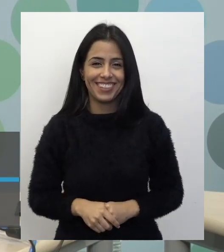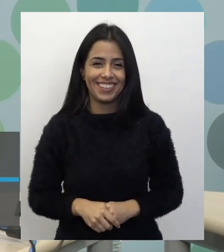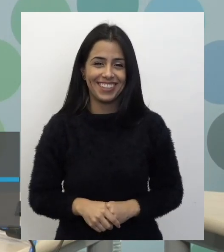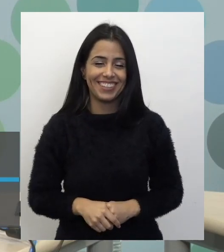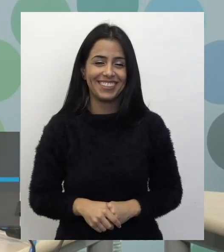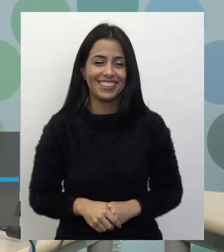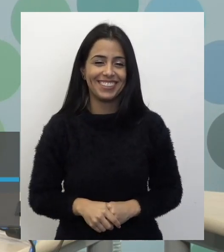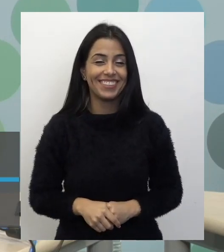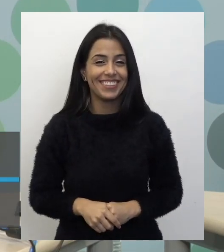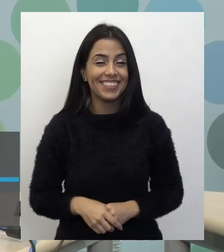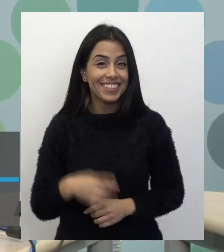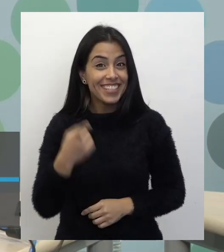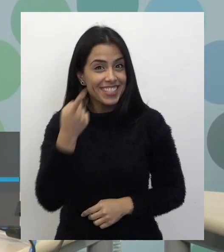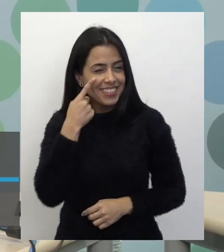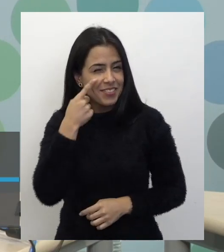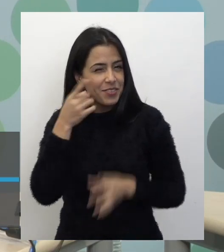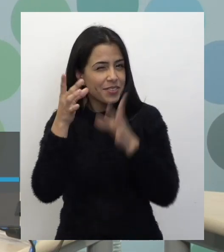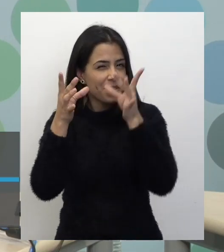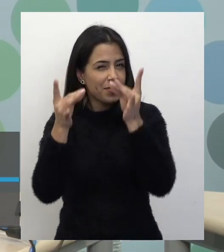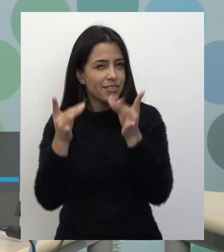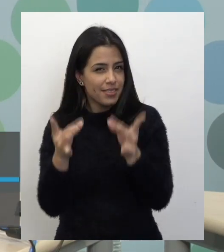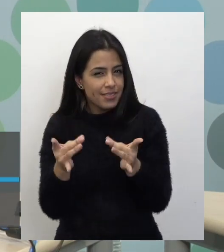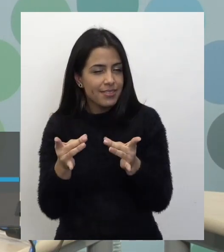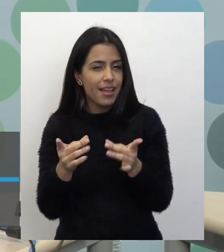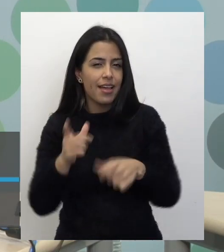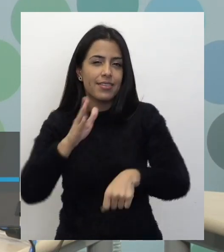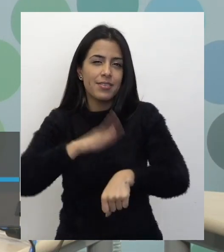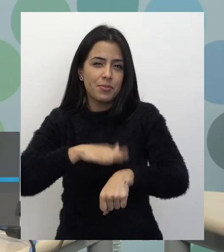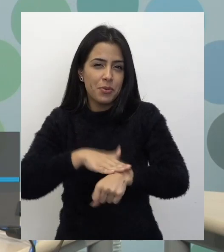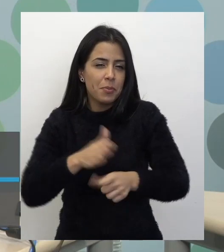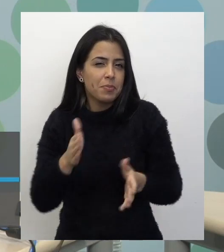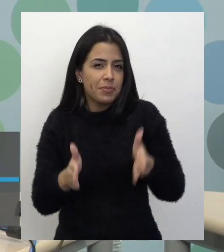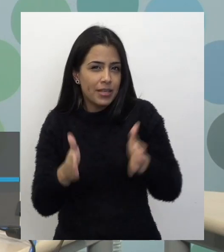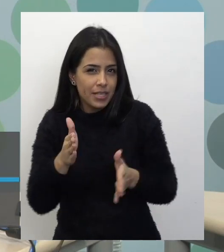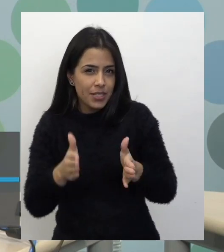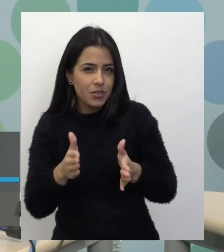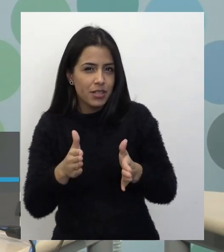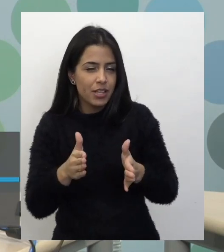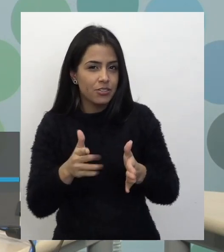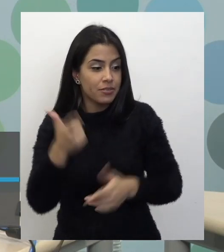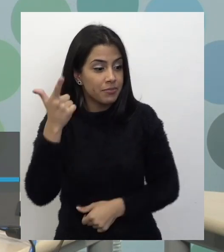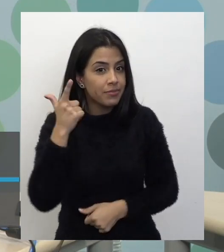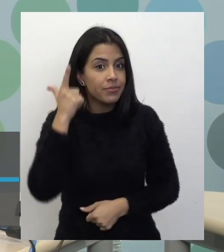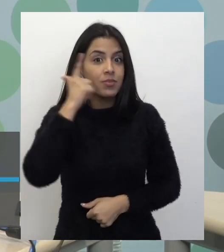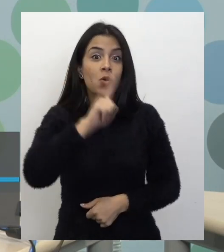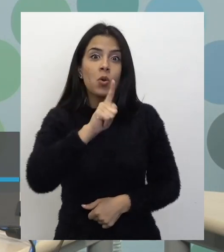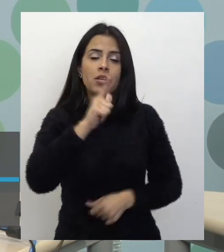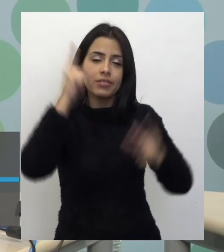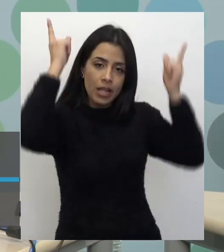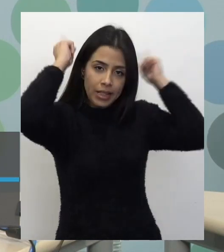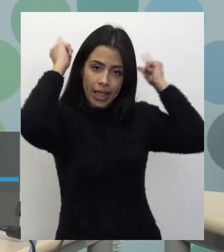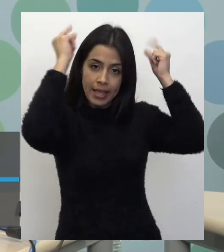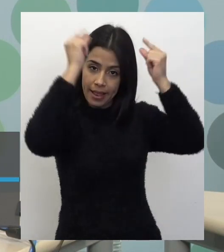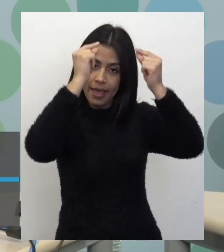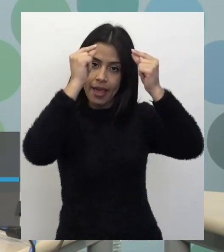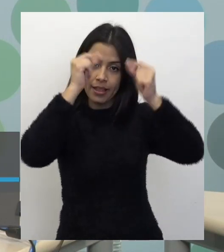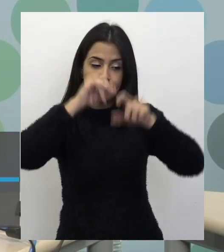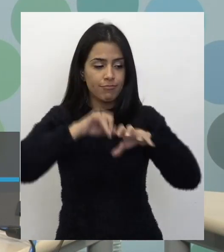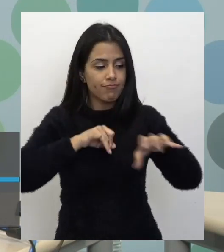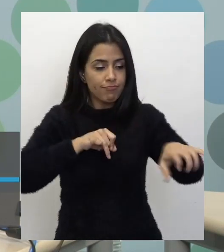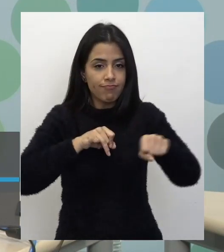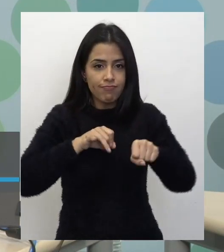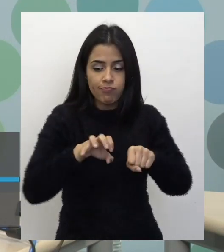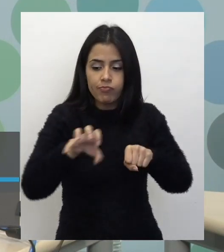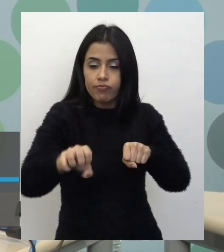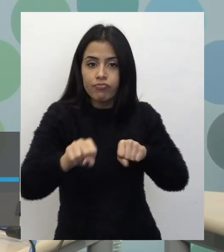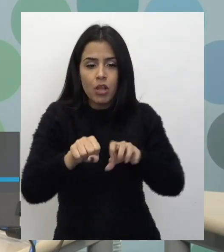como é que foi esse detalhe, esse momento aí de conquista da Grécia, né? Será que eles foram conquistando cidade, estado por cidade,